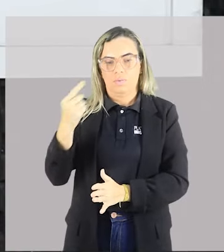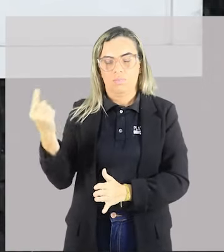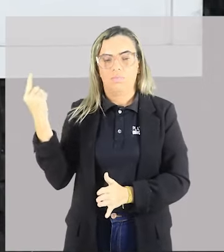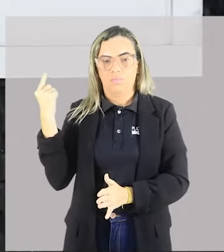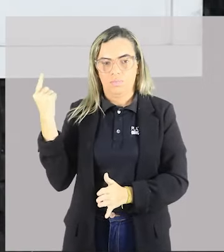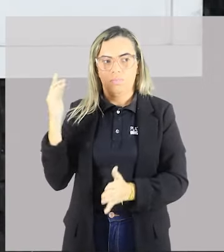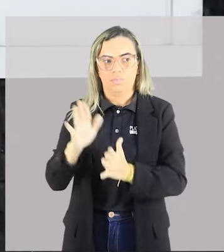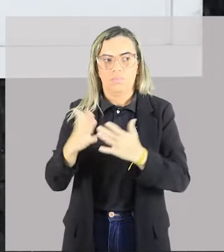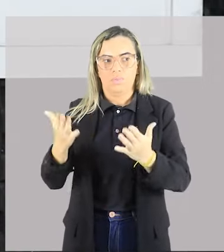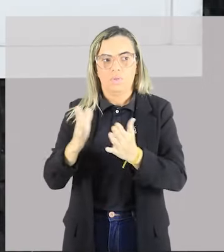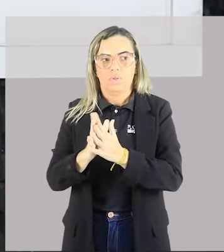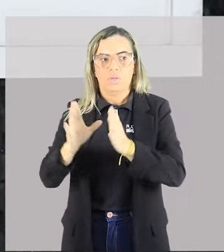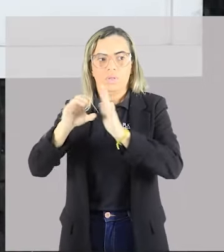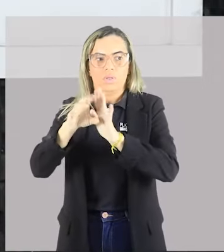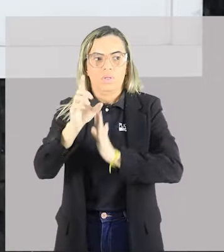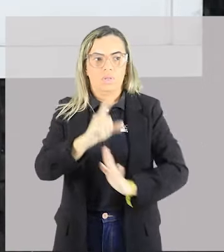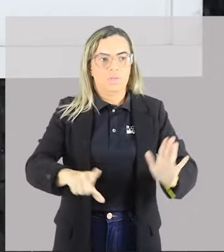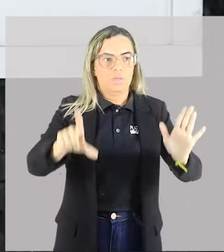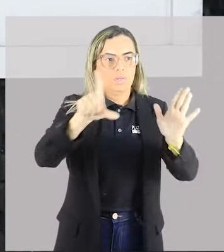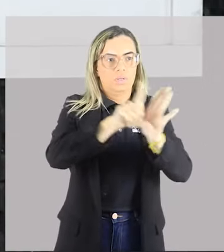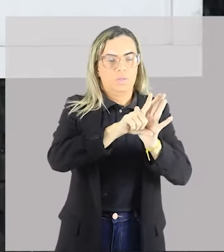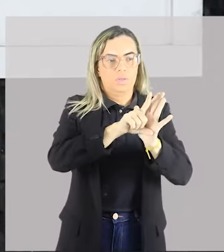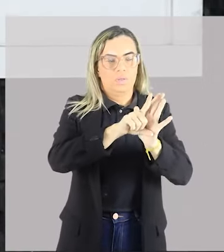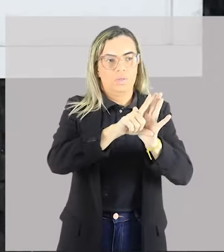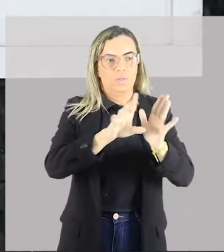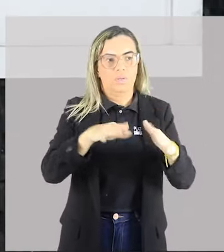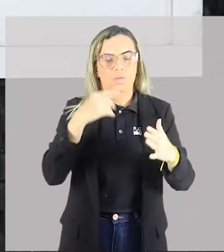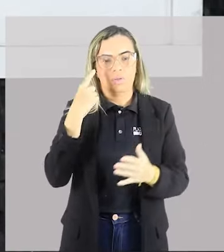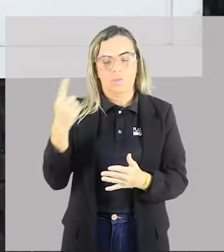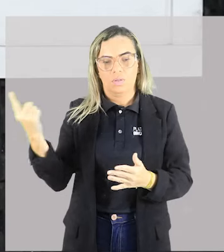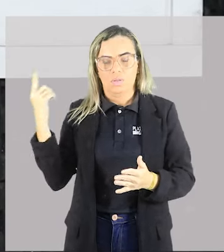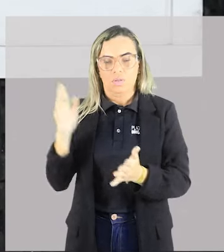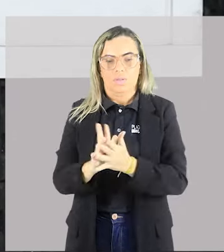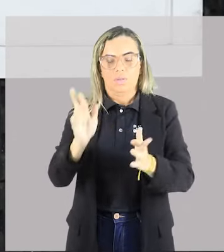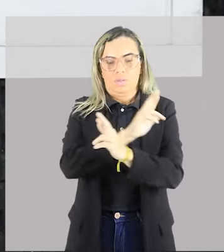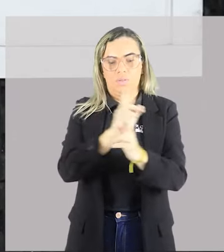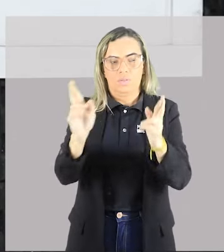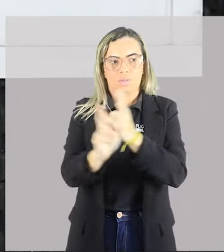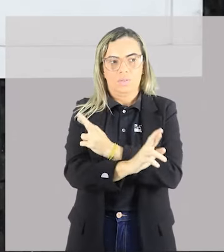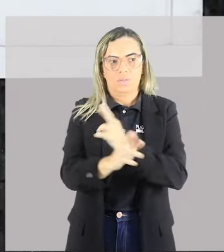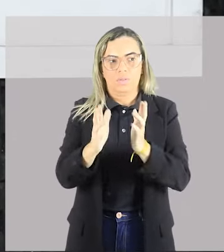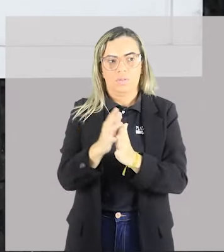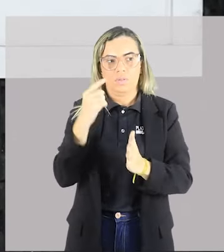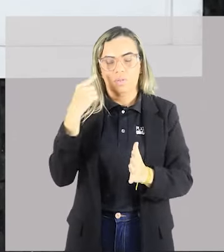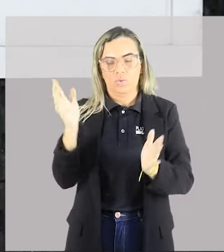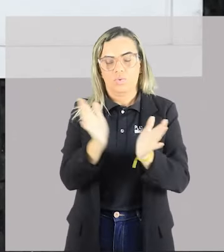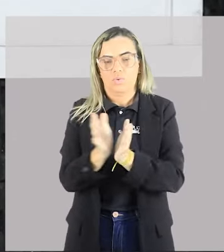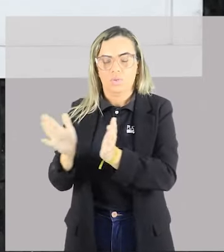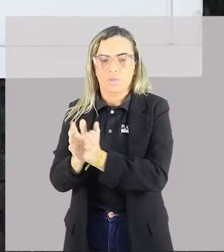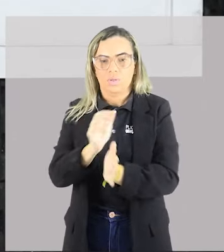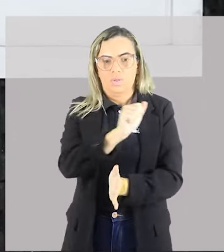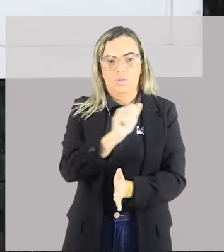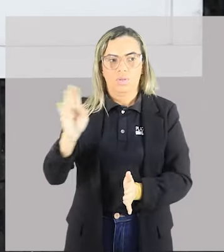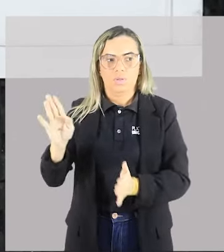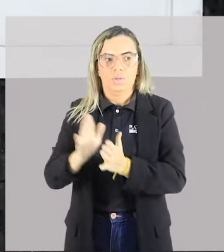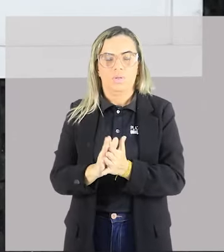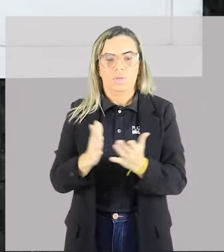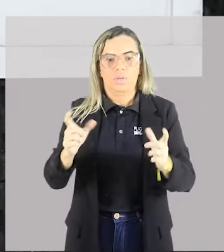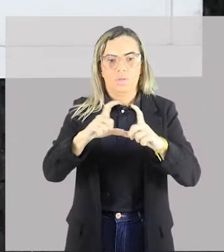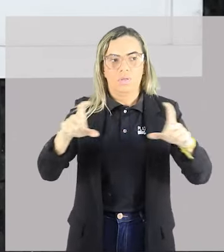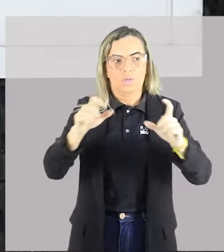B definida por uma lei a lei que associa os elementos do conjunto A e B é a expressão